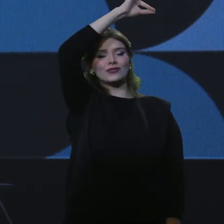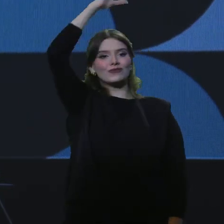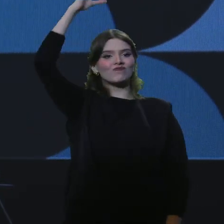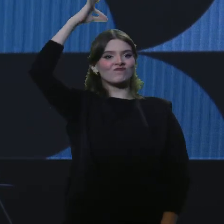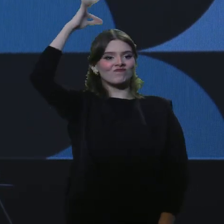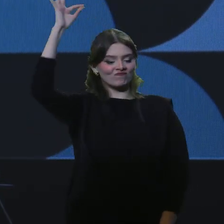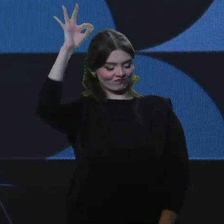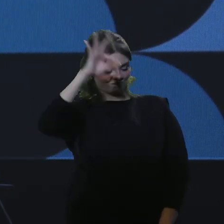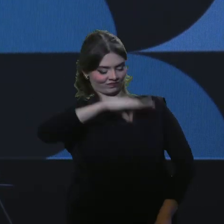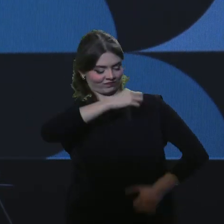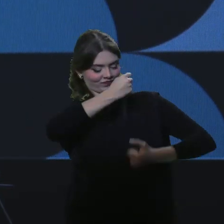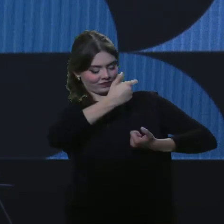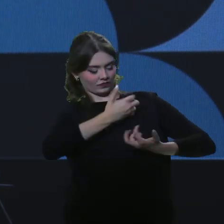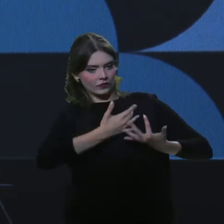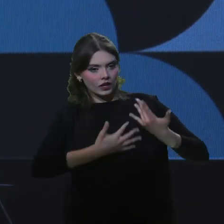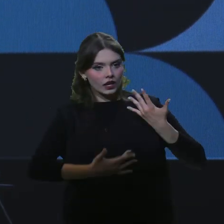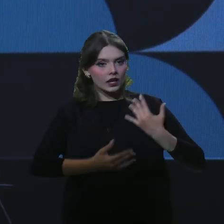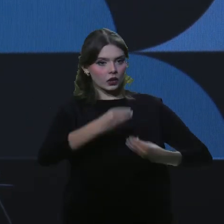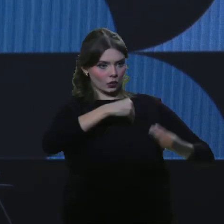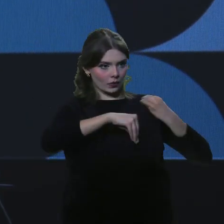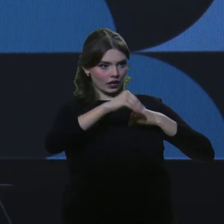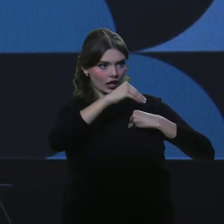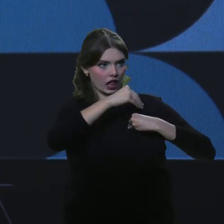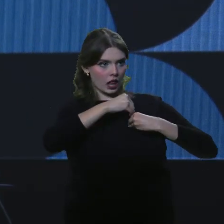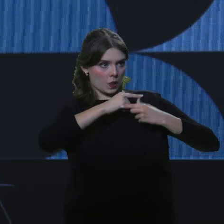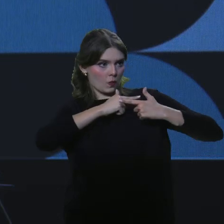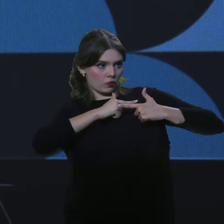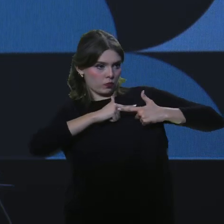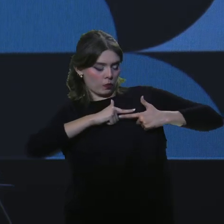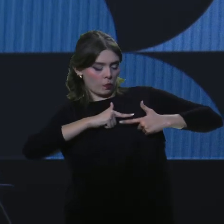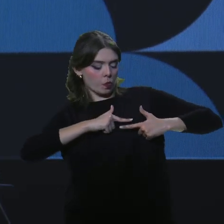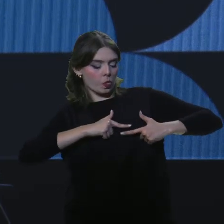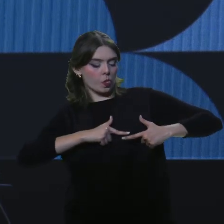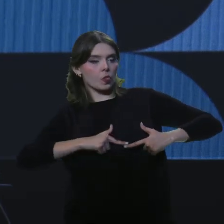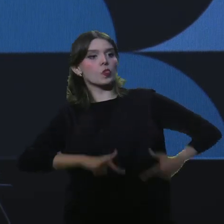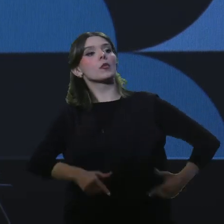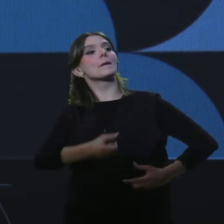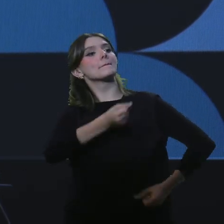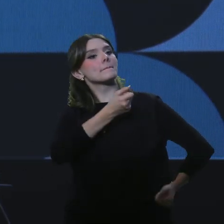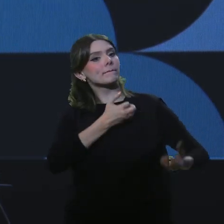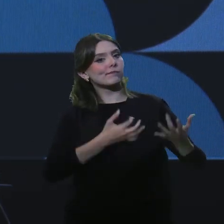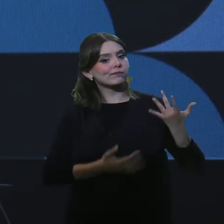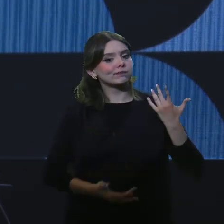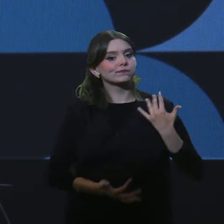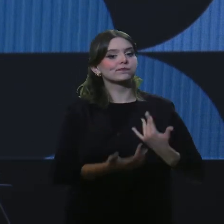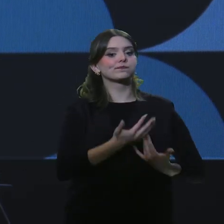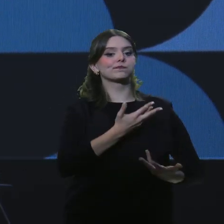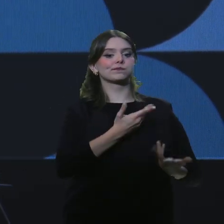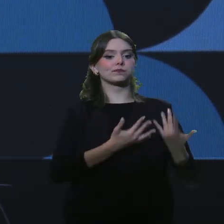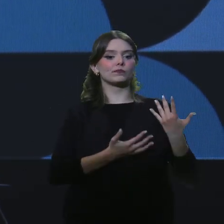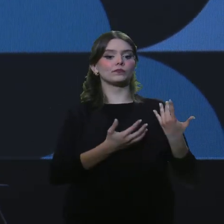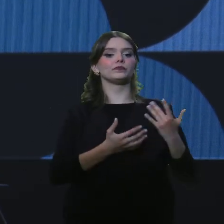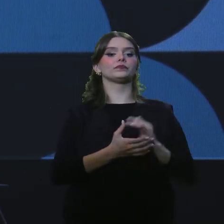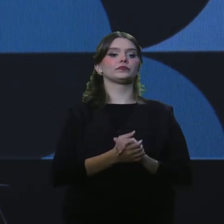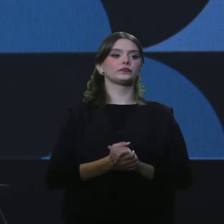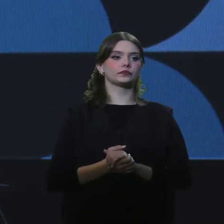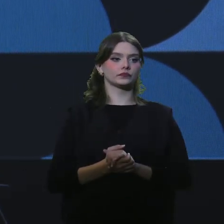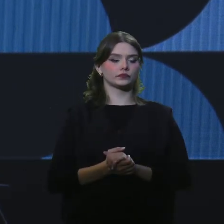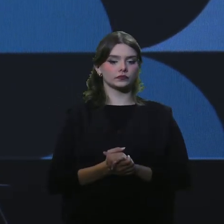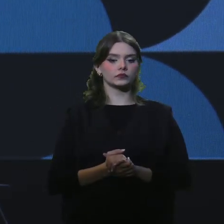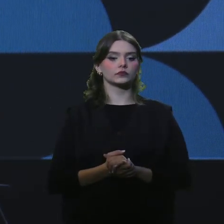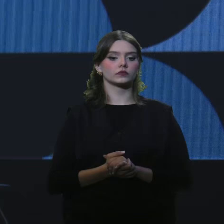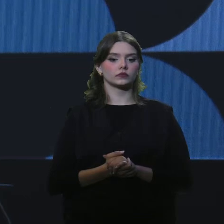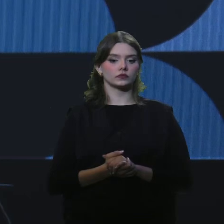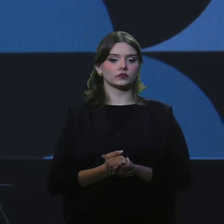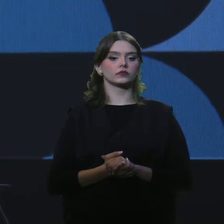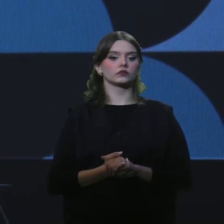e com ela separará a palha do trigo. Limpará a área onde os cereais são debulhados. Juntará o trigo no celeiro,